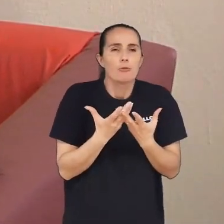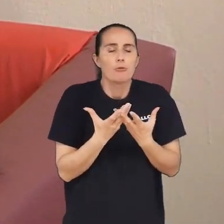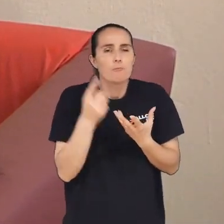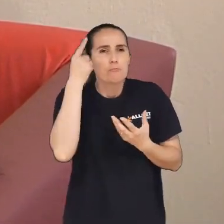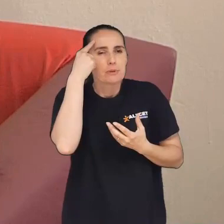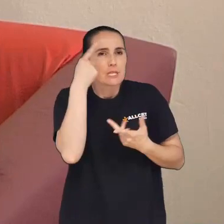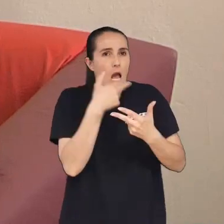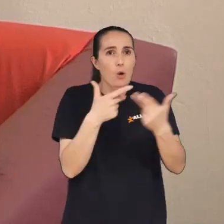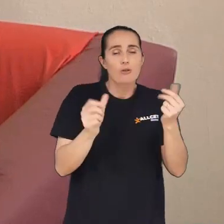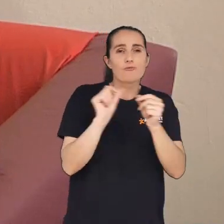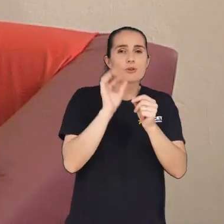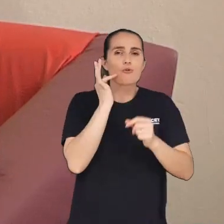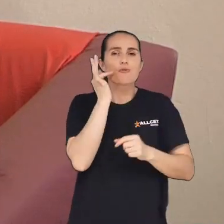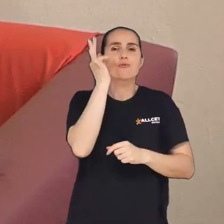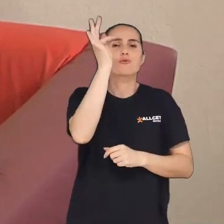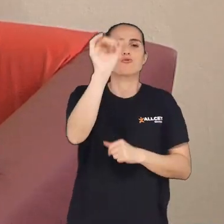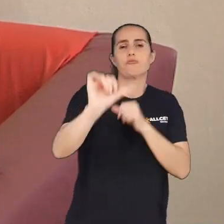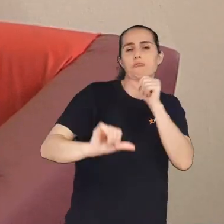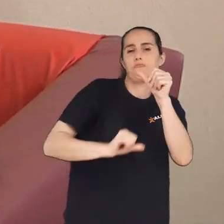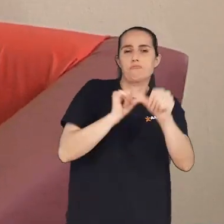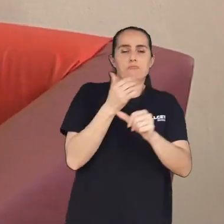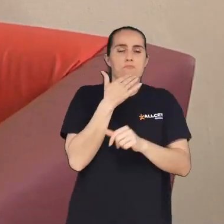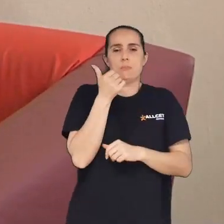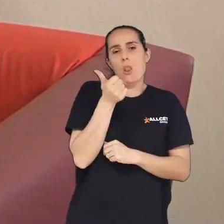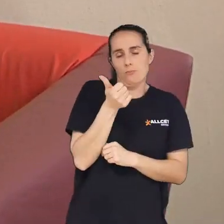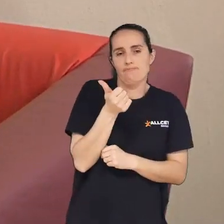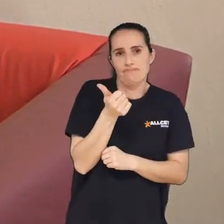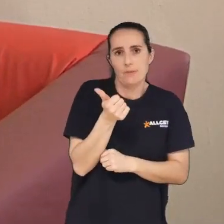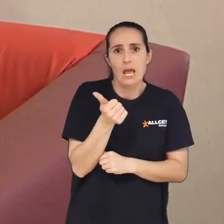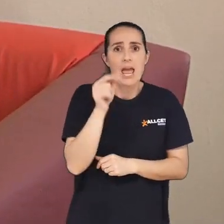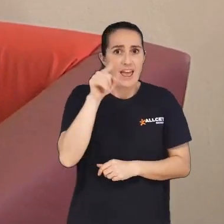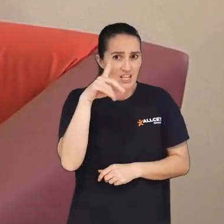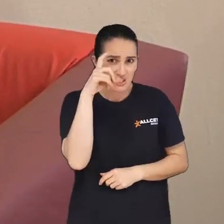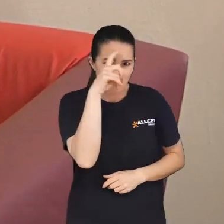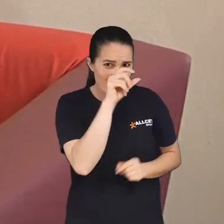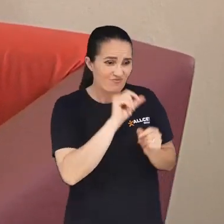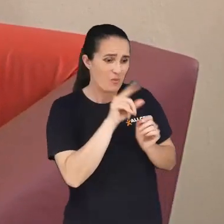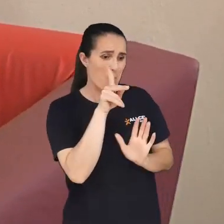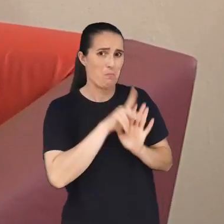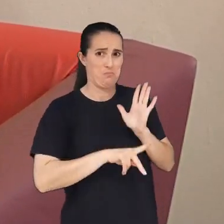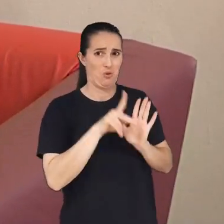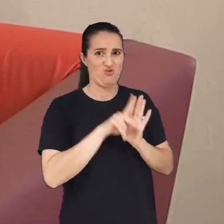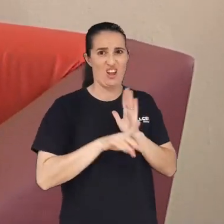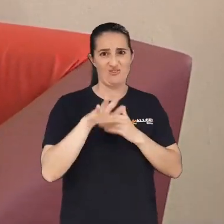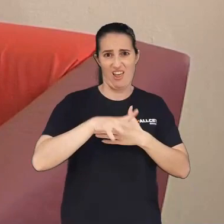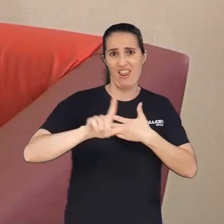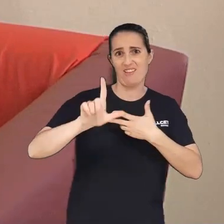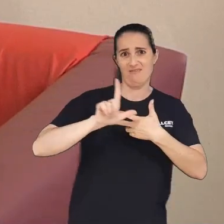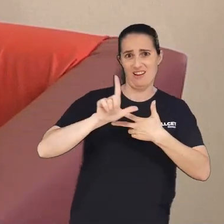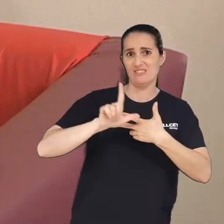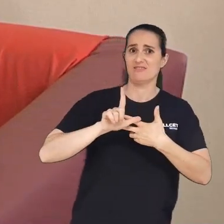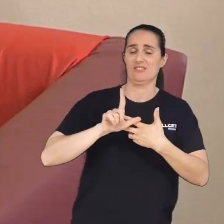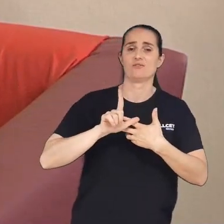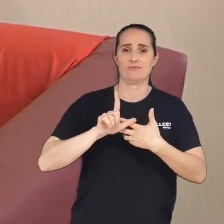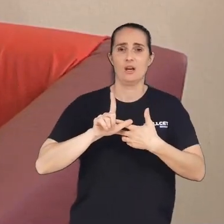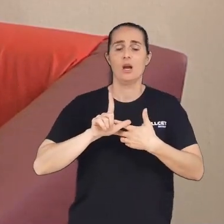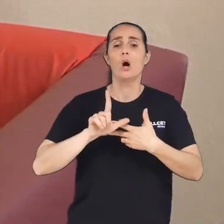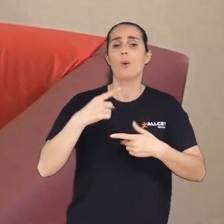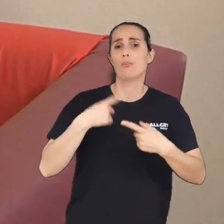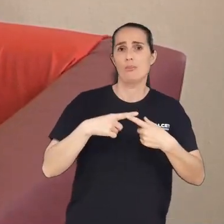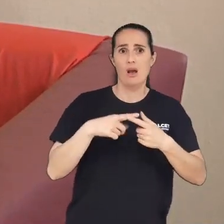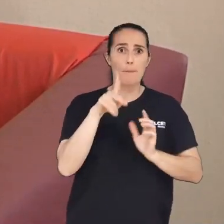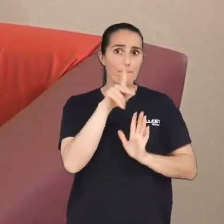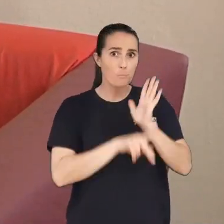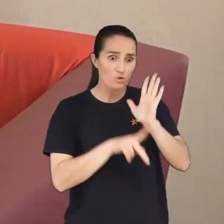difícil a gente conseguir fazer projetos pelo legislativo que mudem ou que façam diferença para a